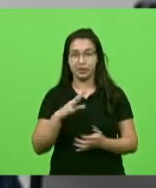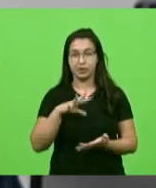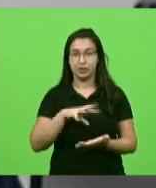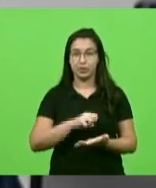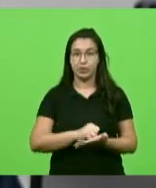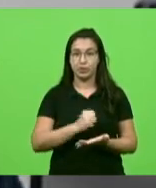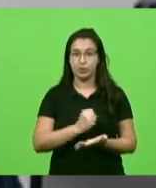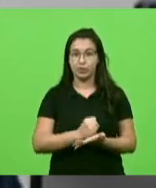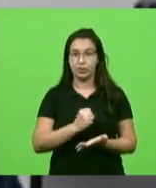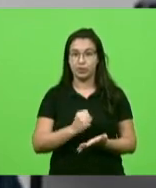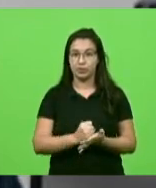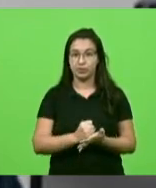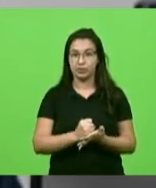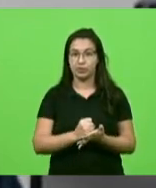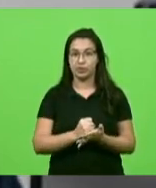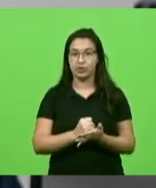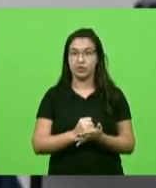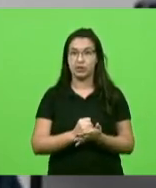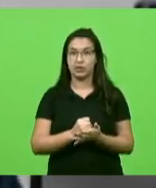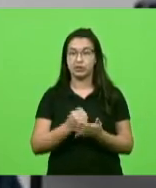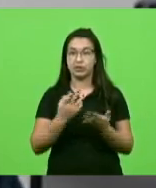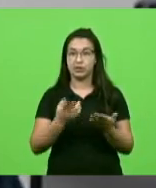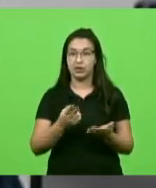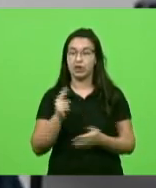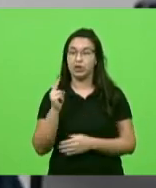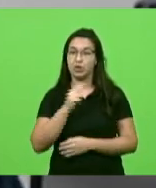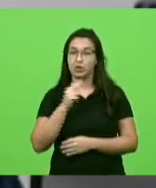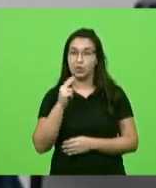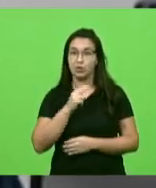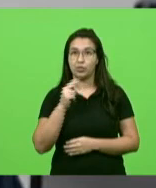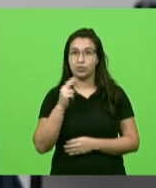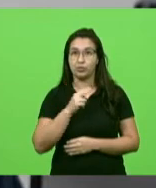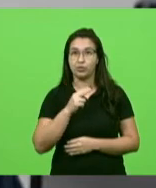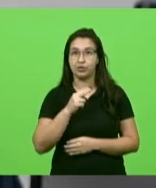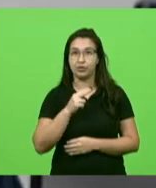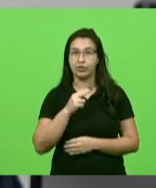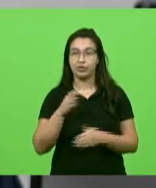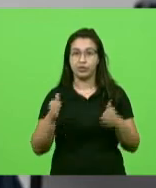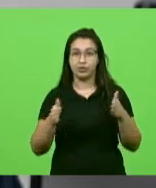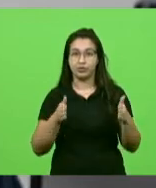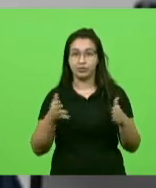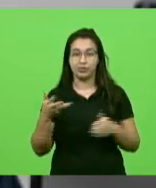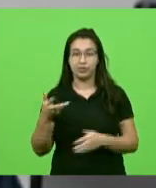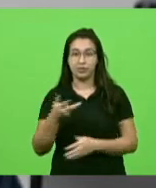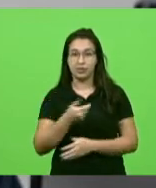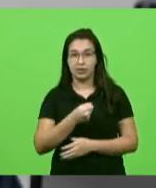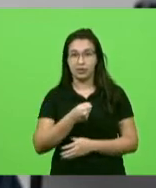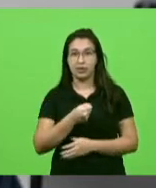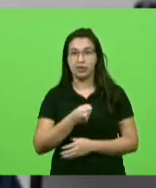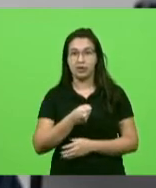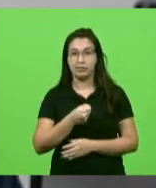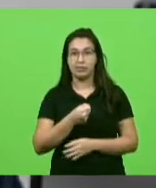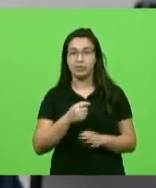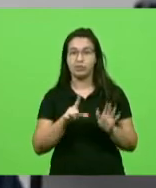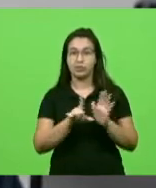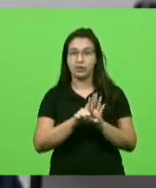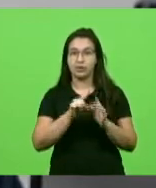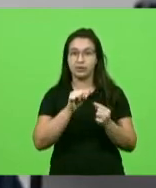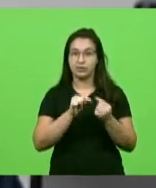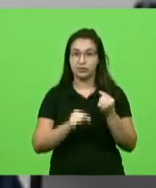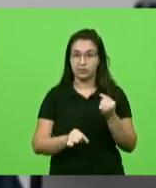contratado por este edital do de cotação de preço emergencial concluído em prazo exíguo e sem observar as formalidades legais